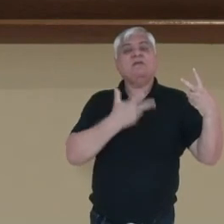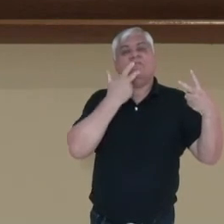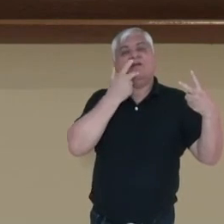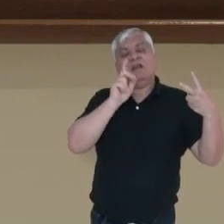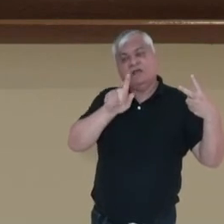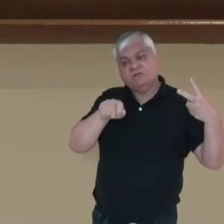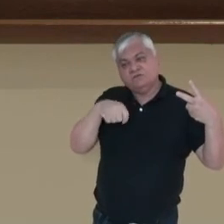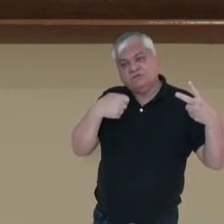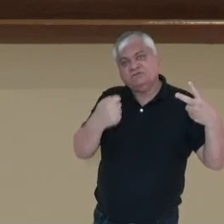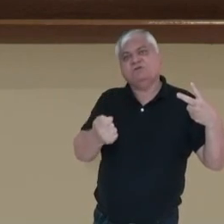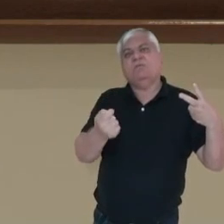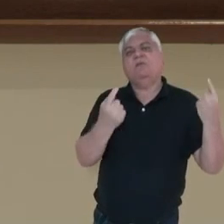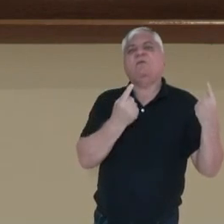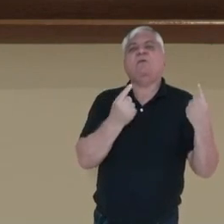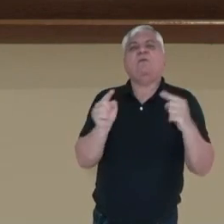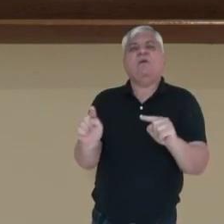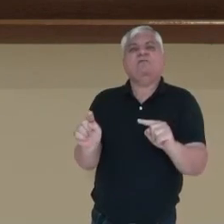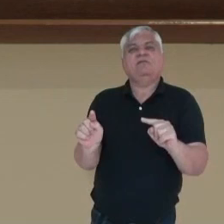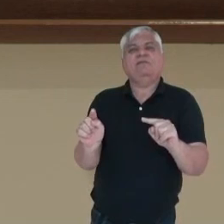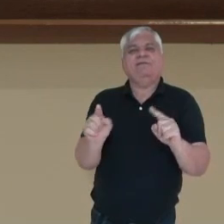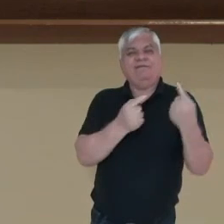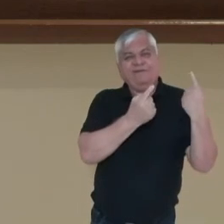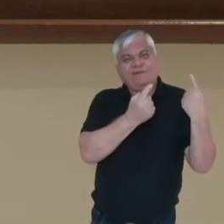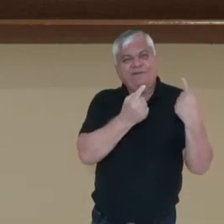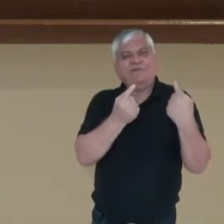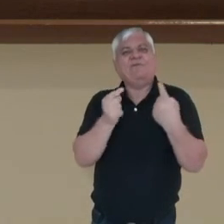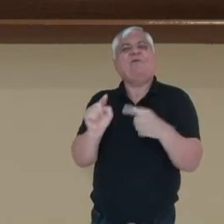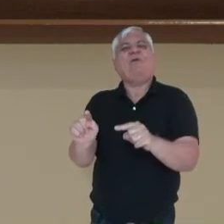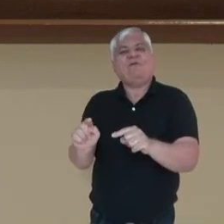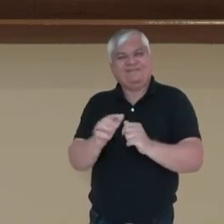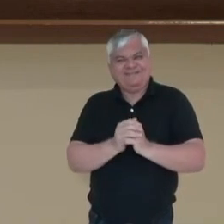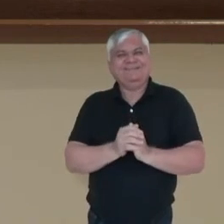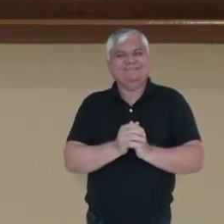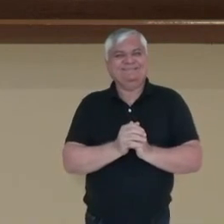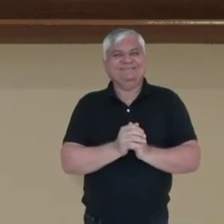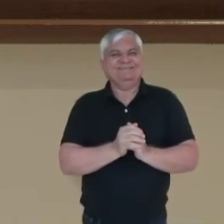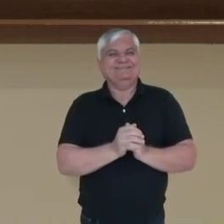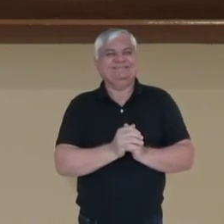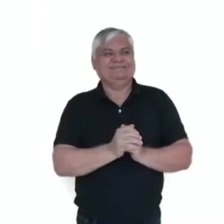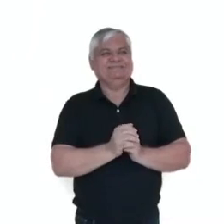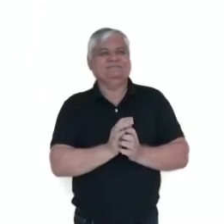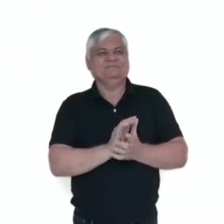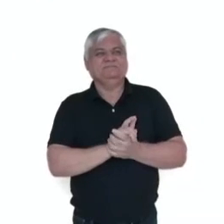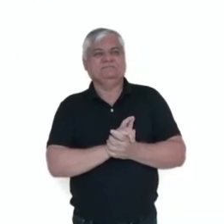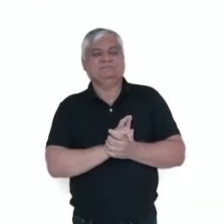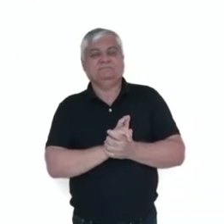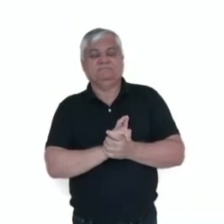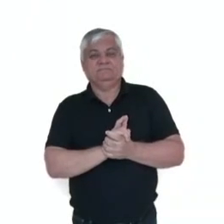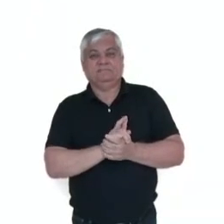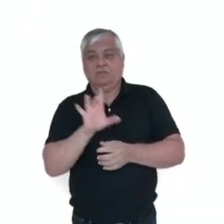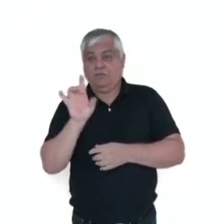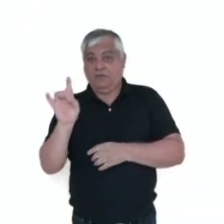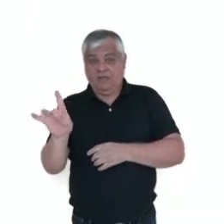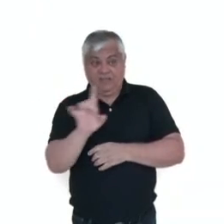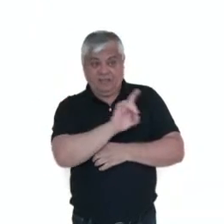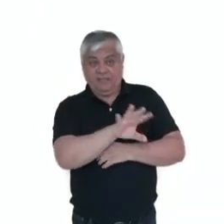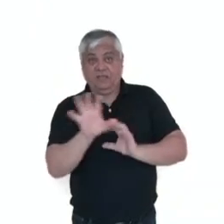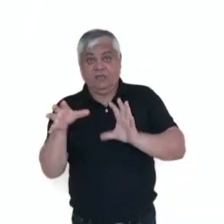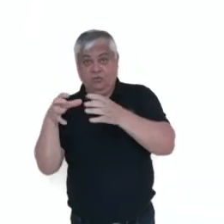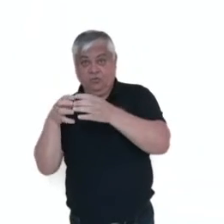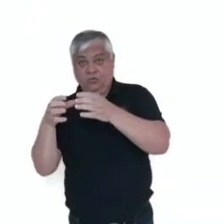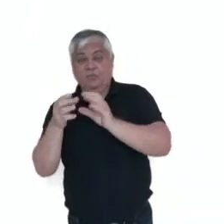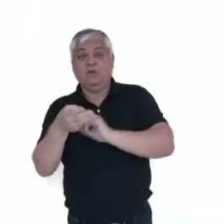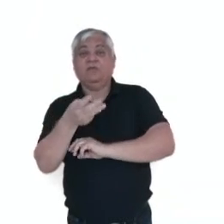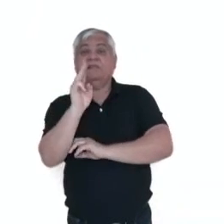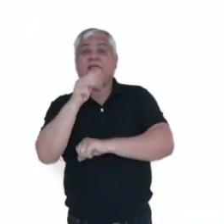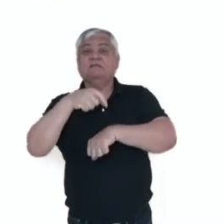argumentará contrário a esse direito ser classificatório como fundamental. Cada grupo terá 3